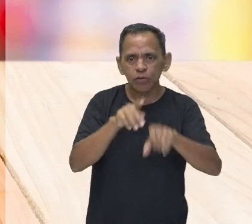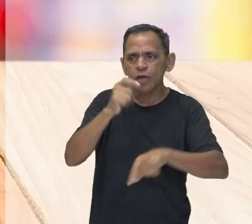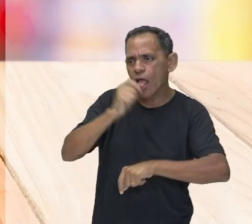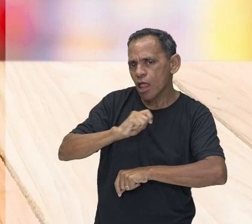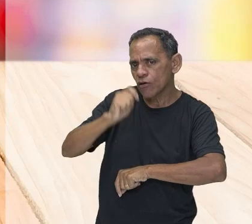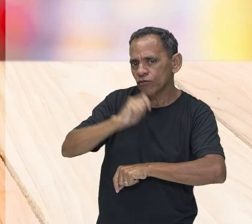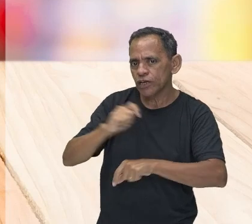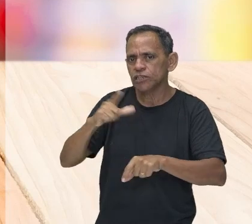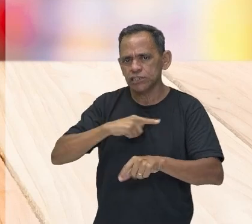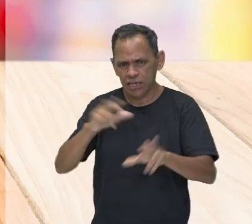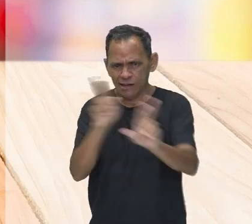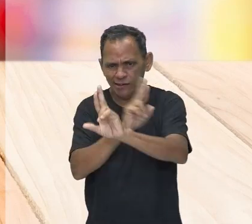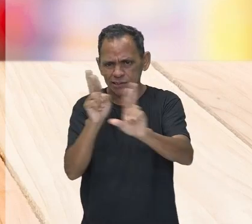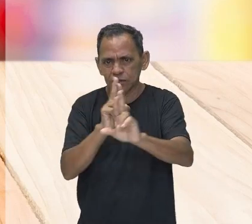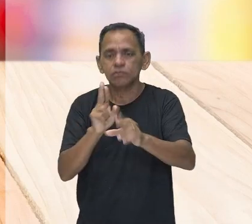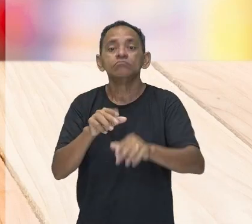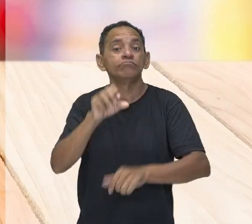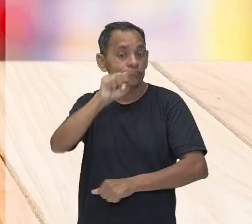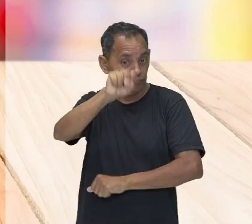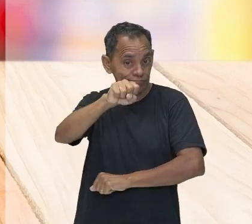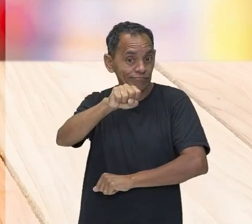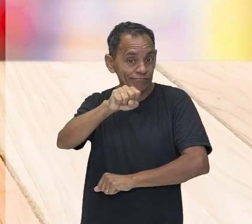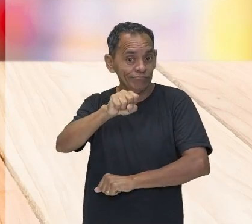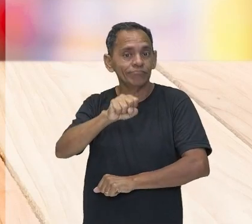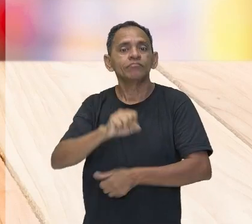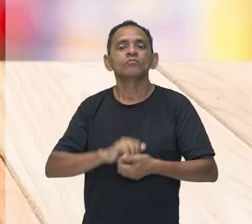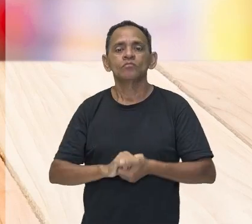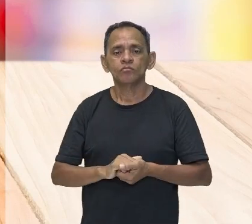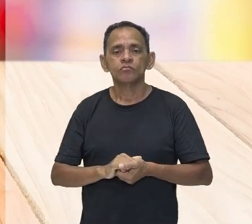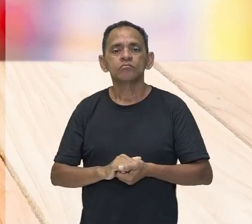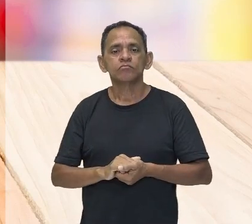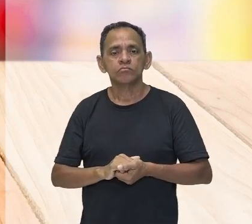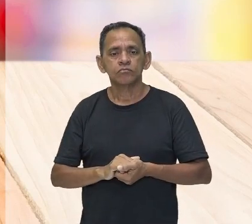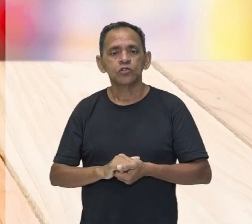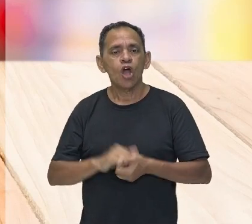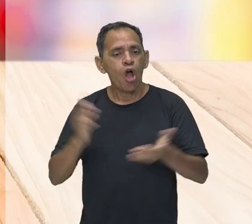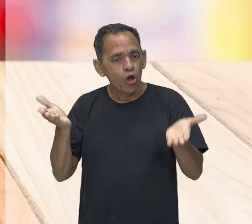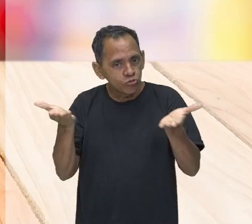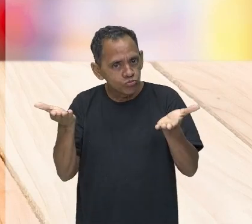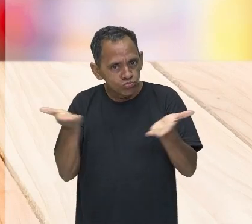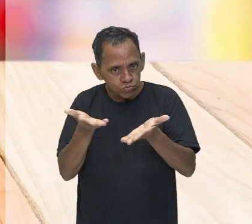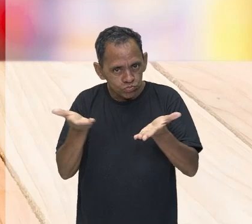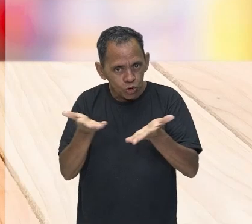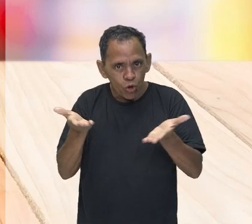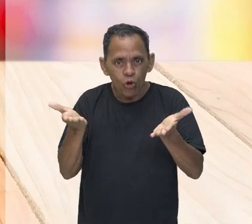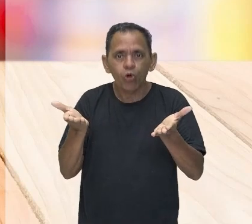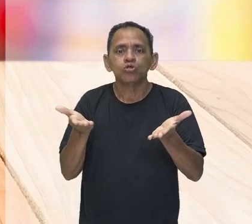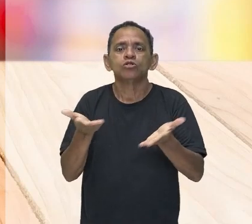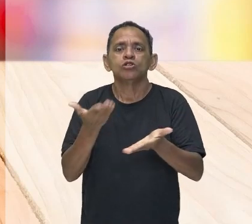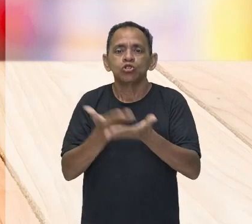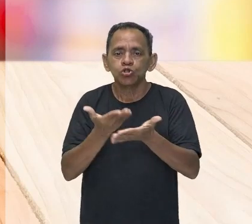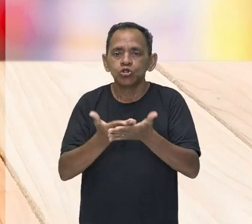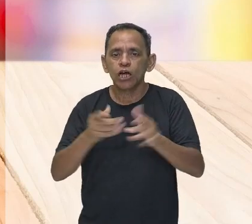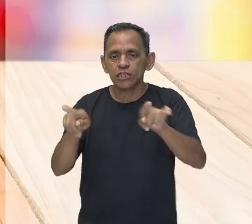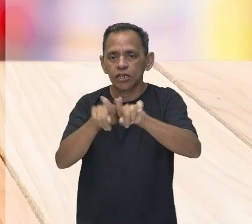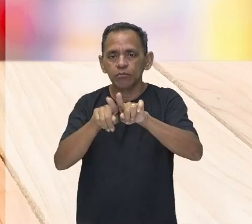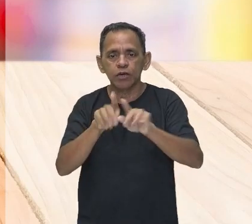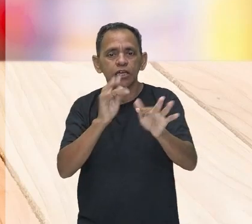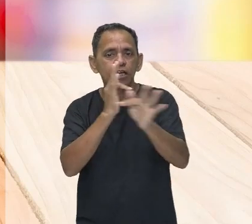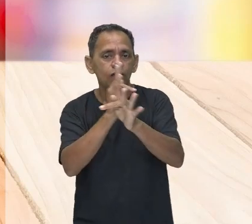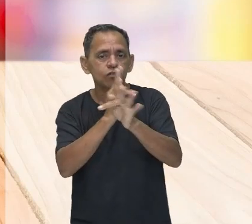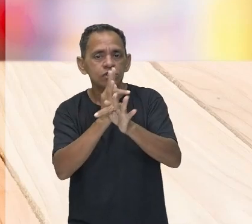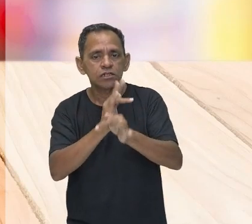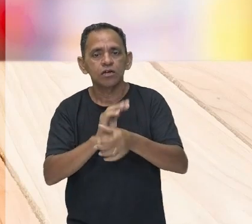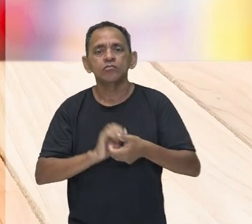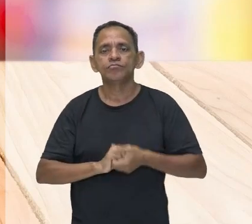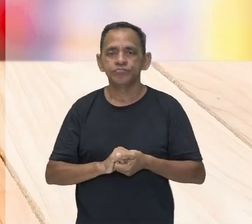trabalhar lá a função e a análise, né, do gráfico da função. Como eu falei, né, tem um comportamento linear,